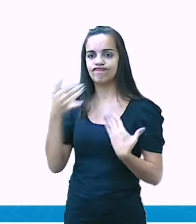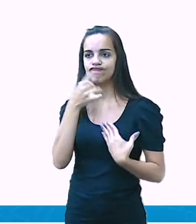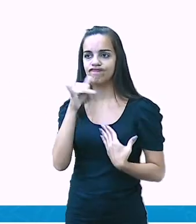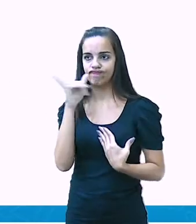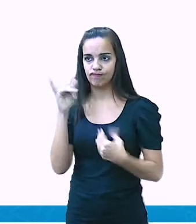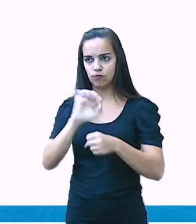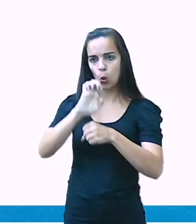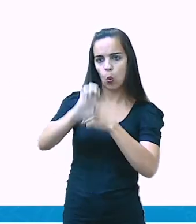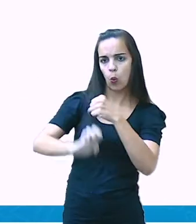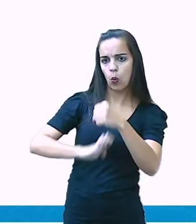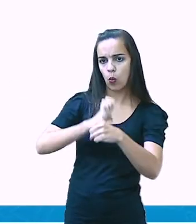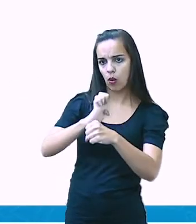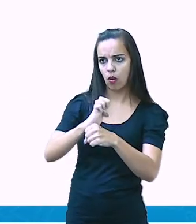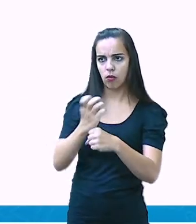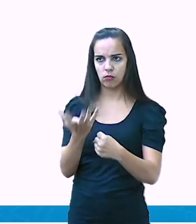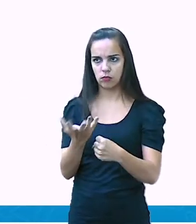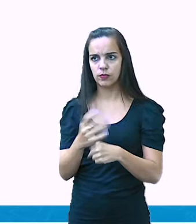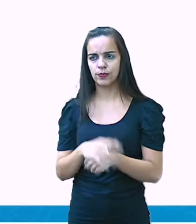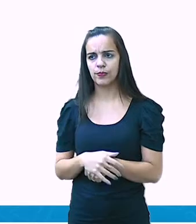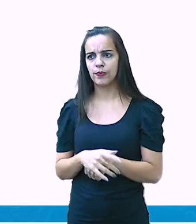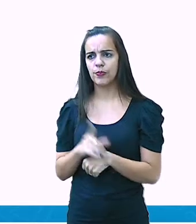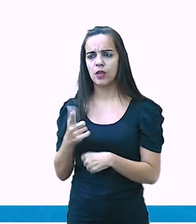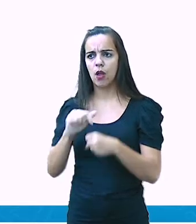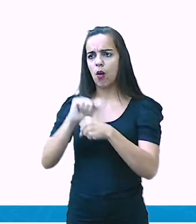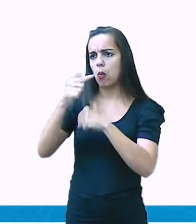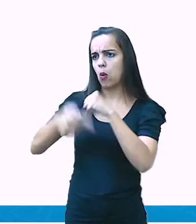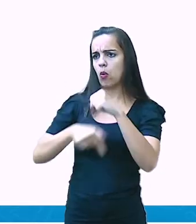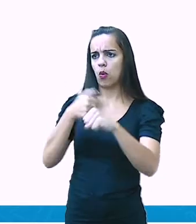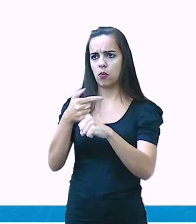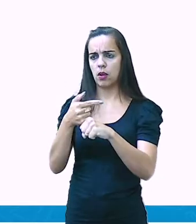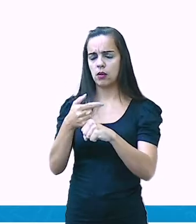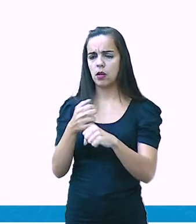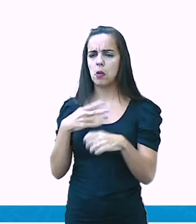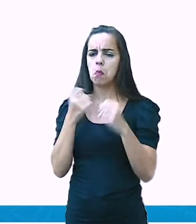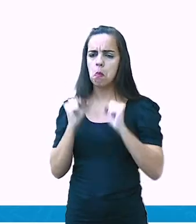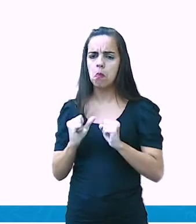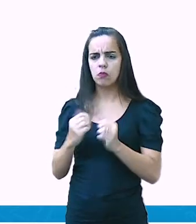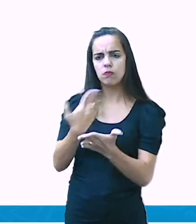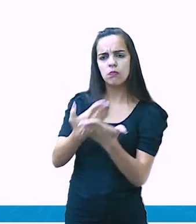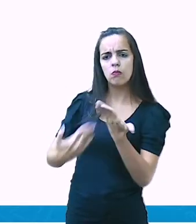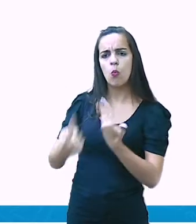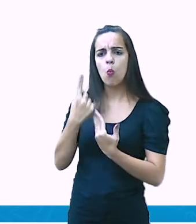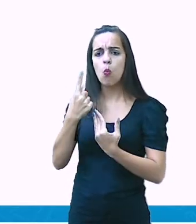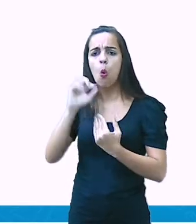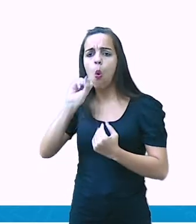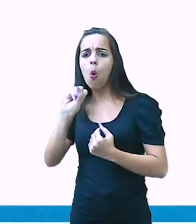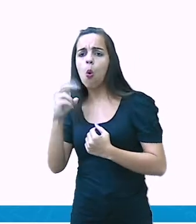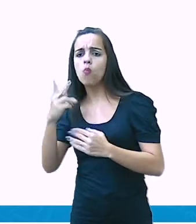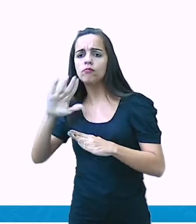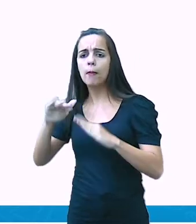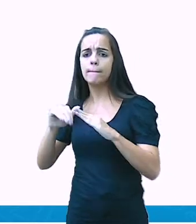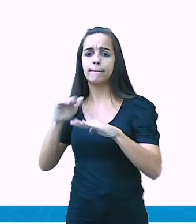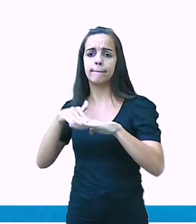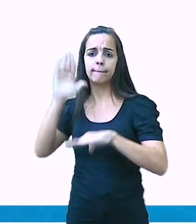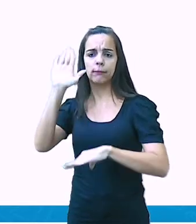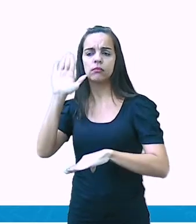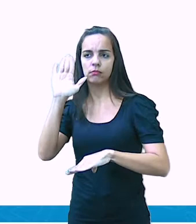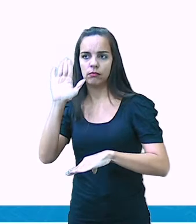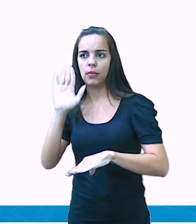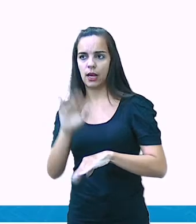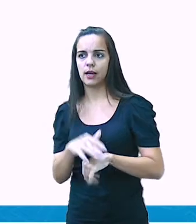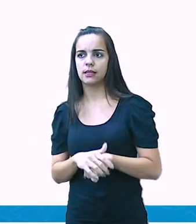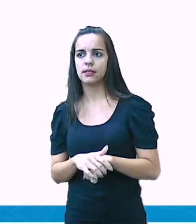elétron ou elétrons. Um átomo pode perder um ou mais elétrons, assim também como ele